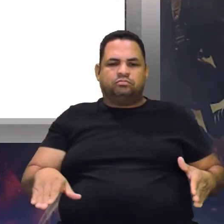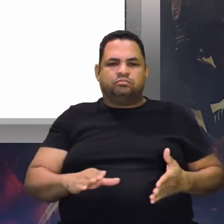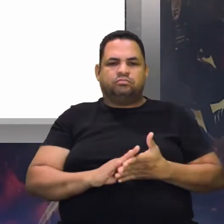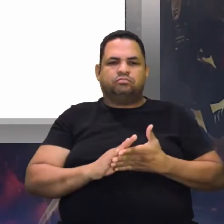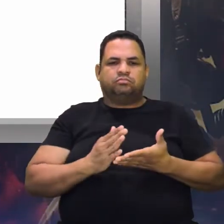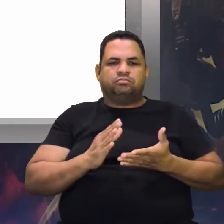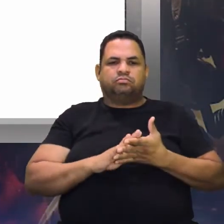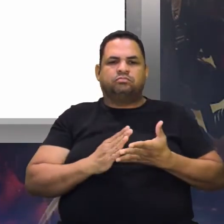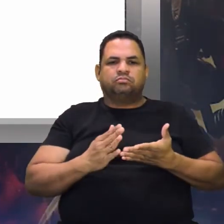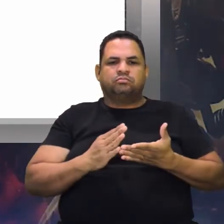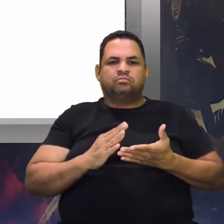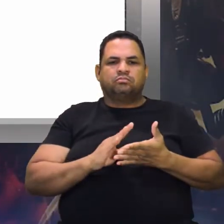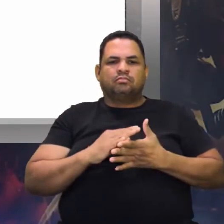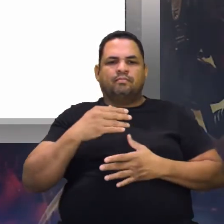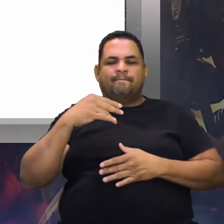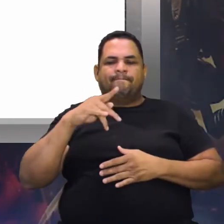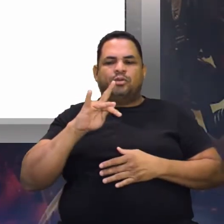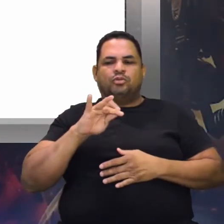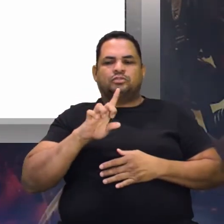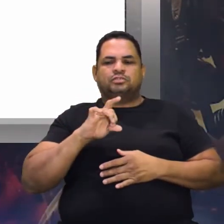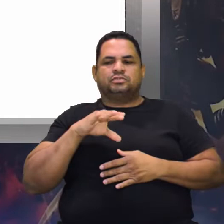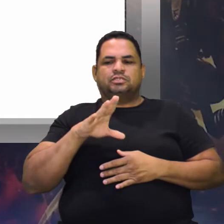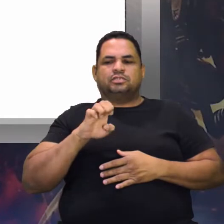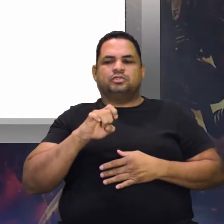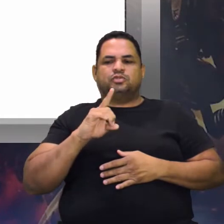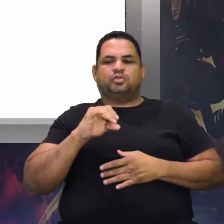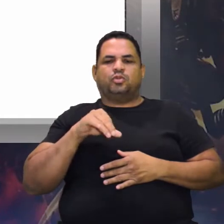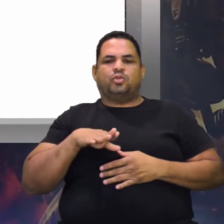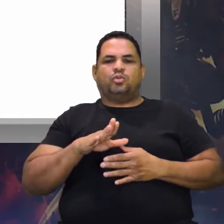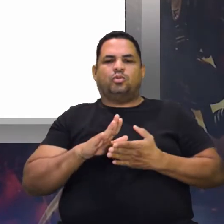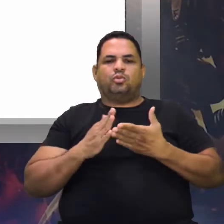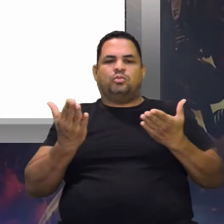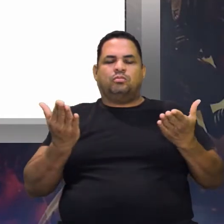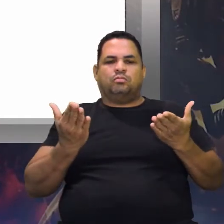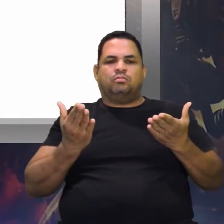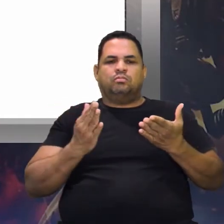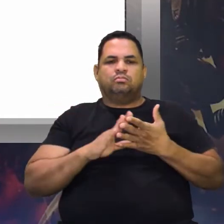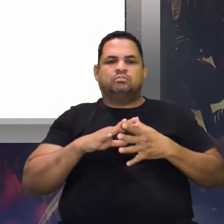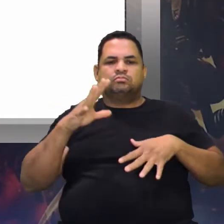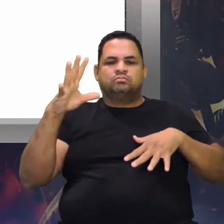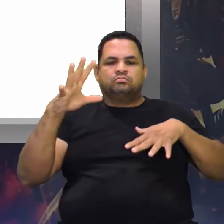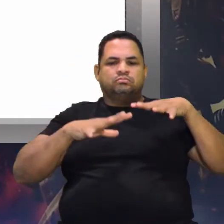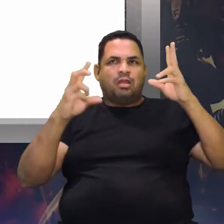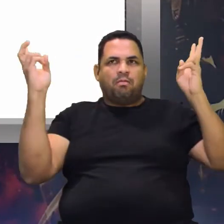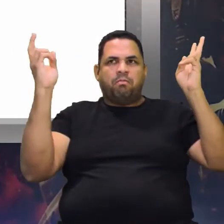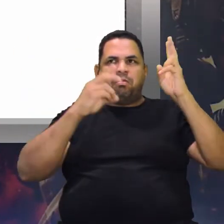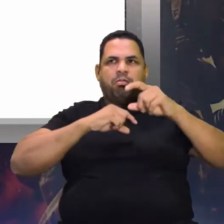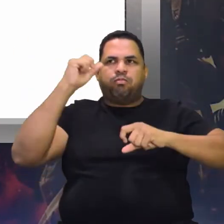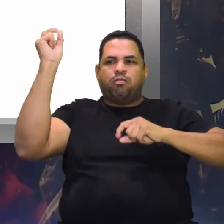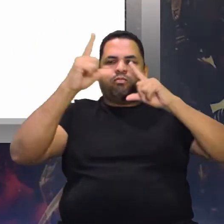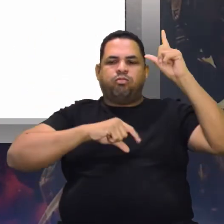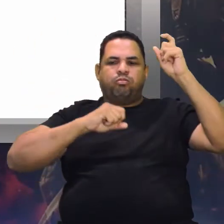Revolta é Poseidon que está agitado. Os raios.